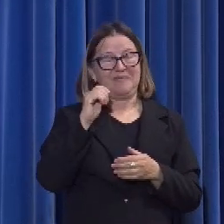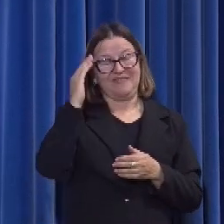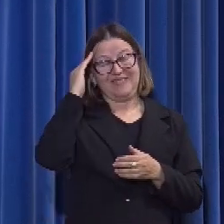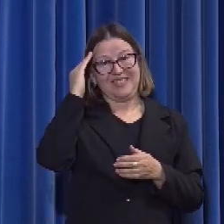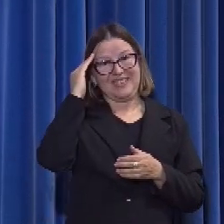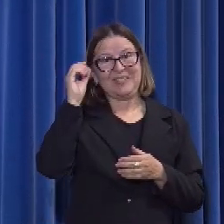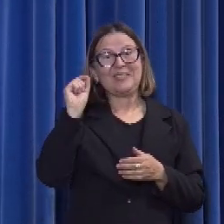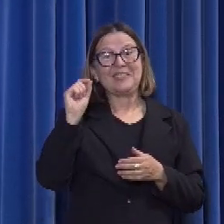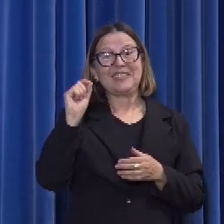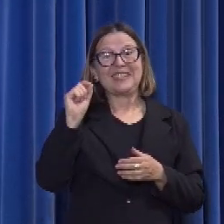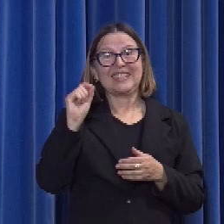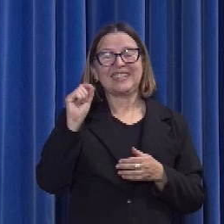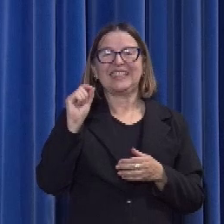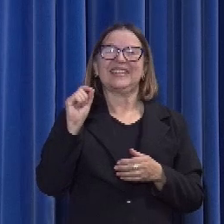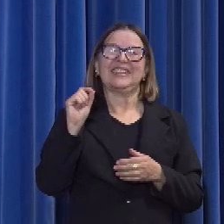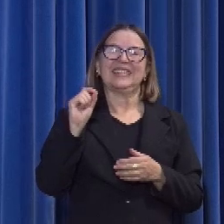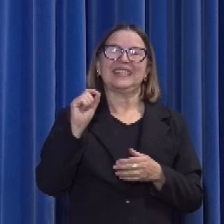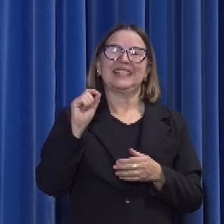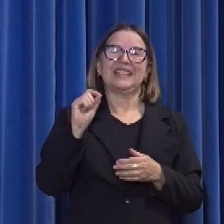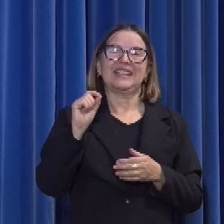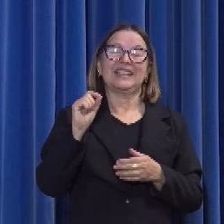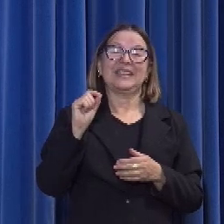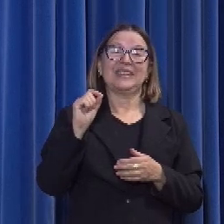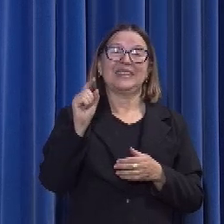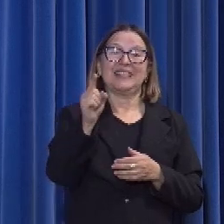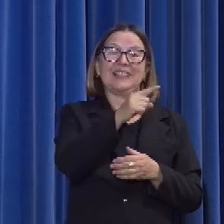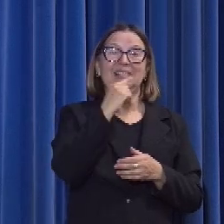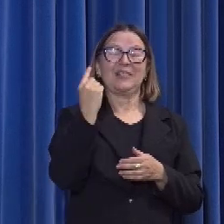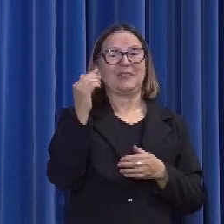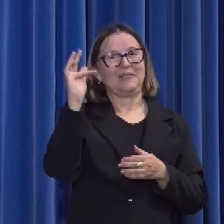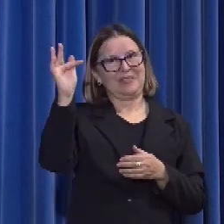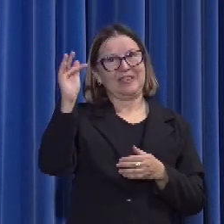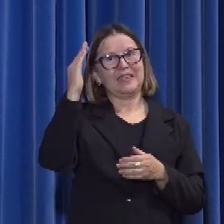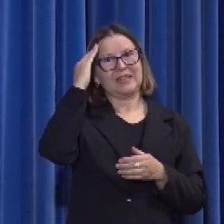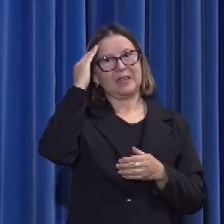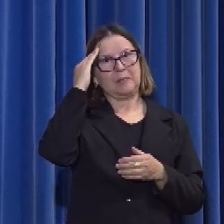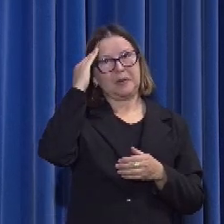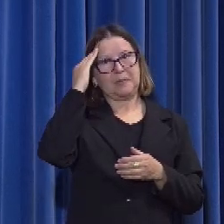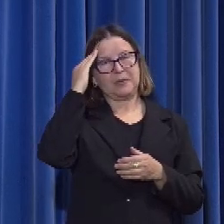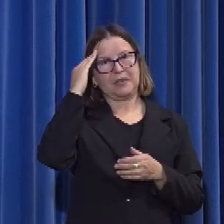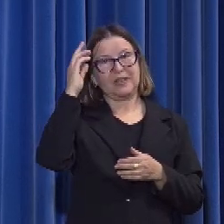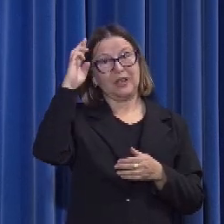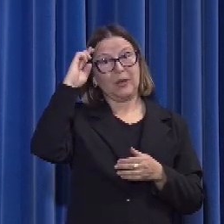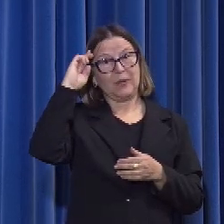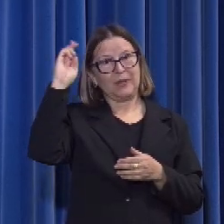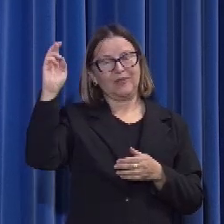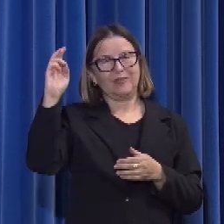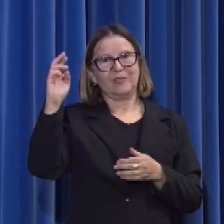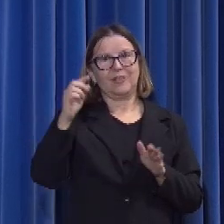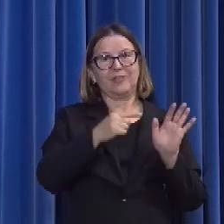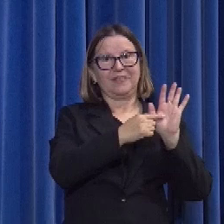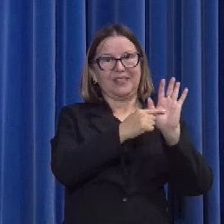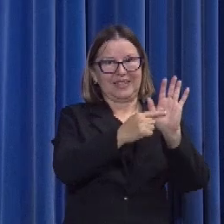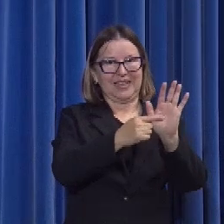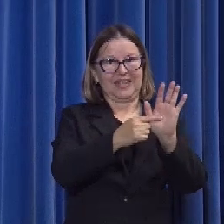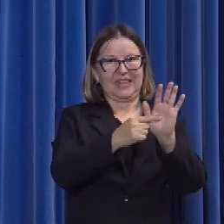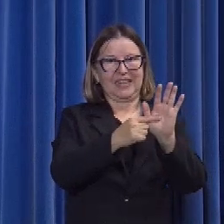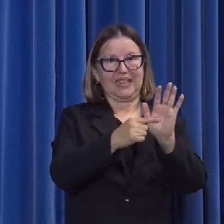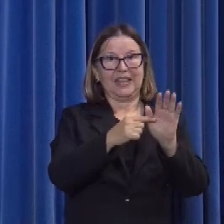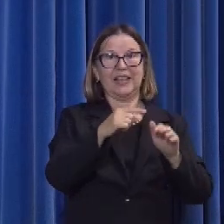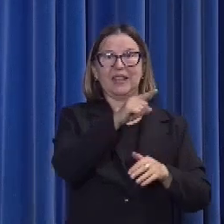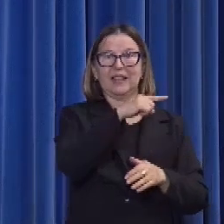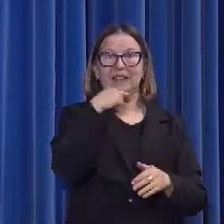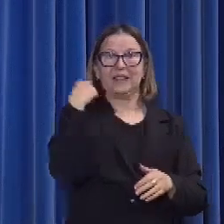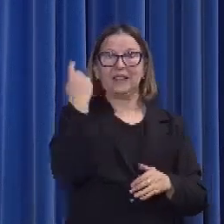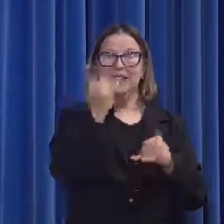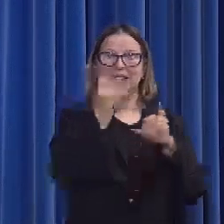Sabemos que quando Ele se manifestar, seremos semelhantes a Ele, porque haveremos de vê-lo como Ele é. Eu tinha